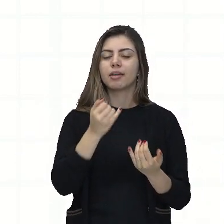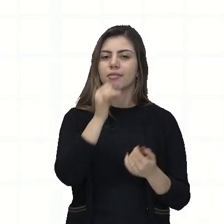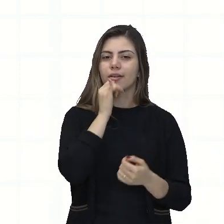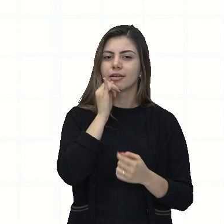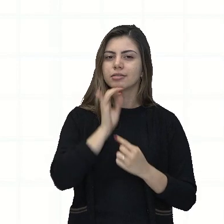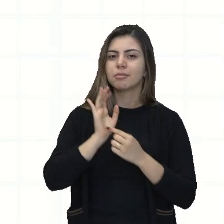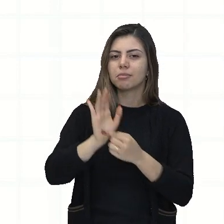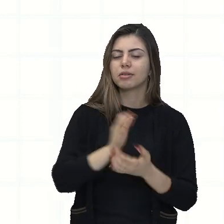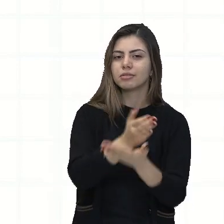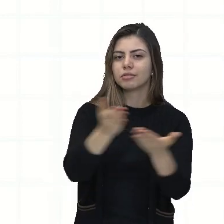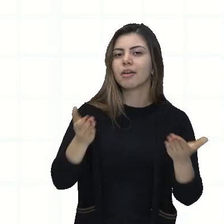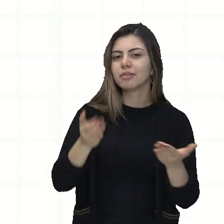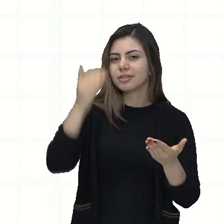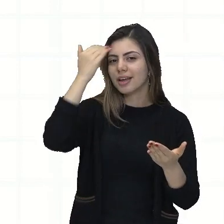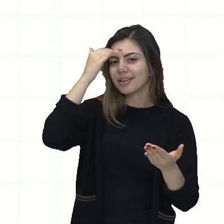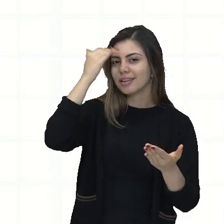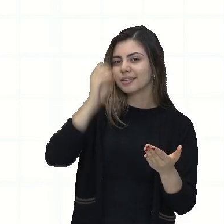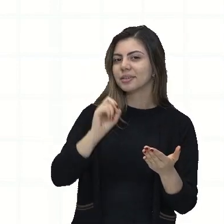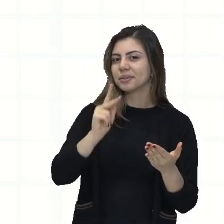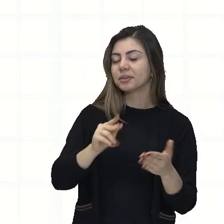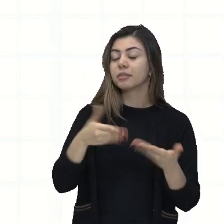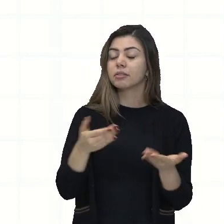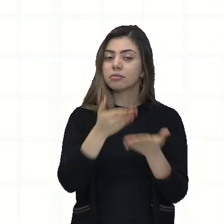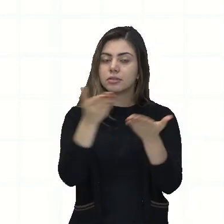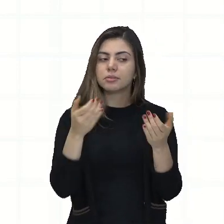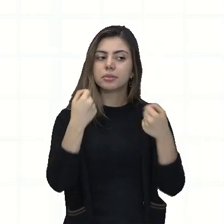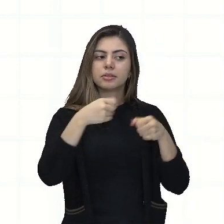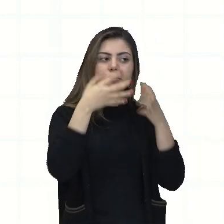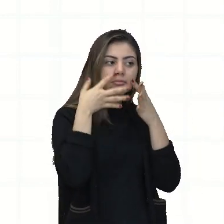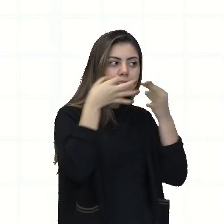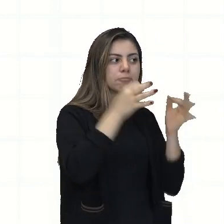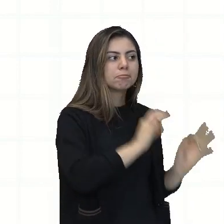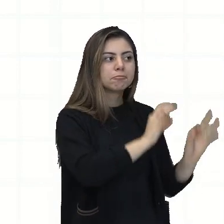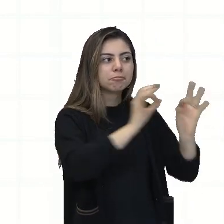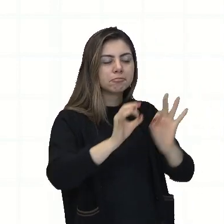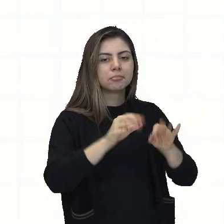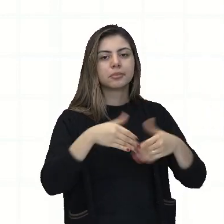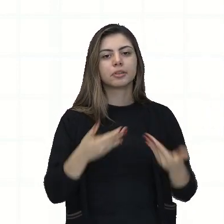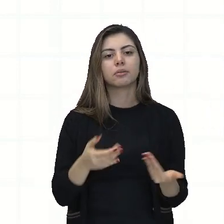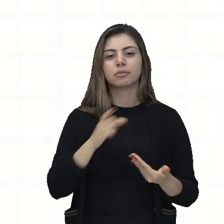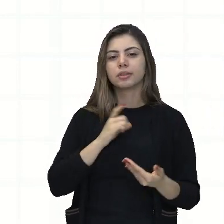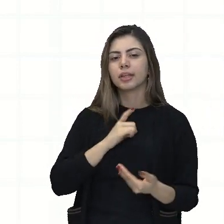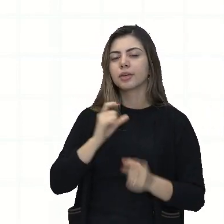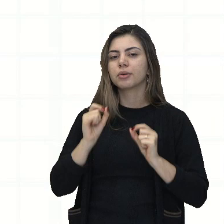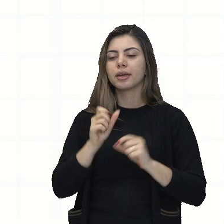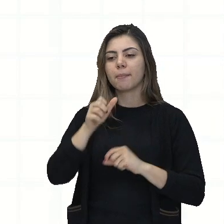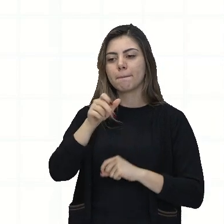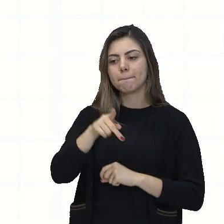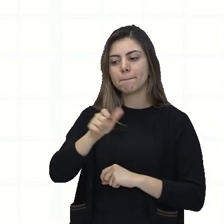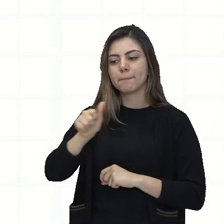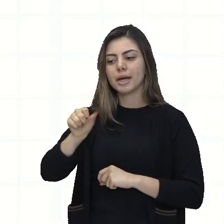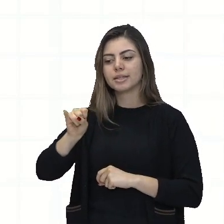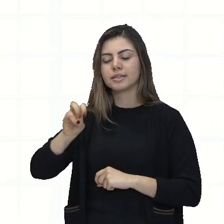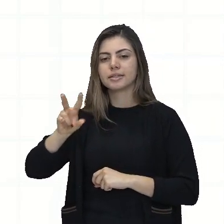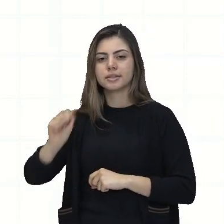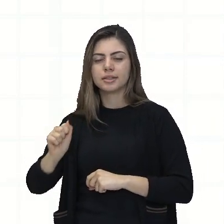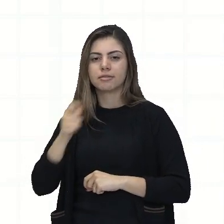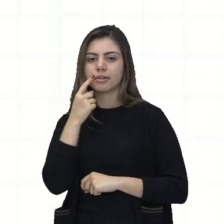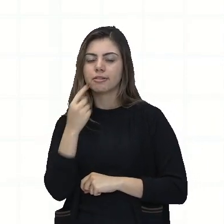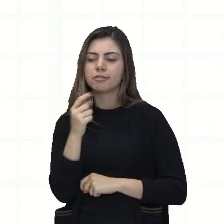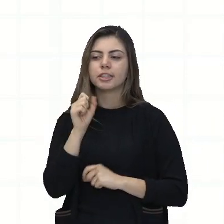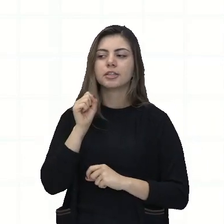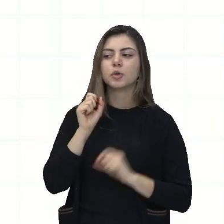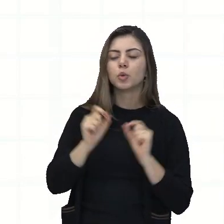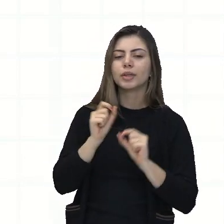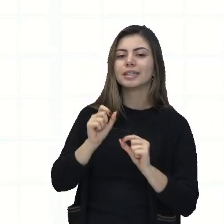aqui interessantes. É bom vocês sempre estarem atentos para quando forem identificar o agente da passiva, ver se o meu sujeito